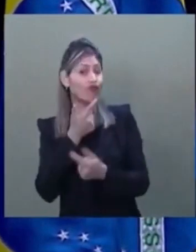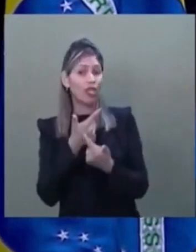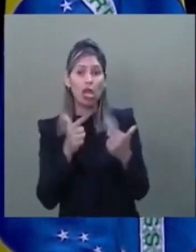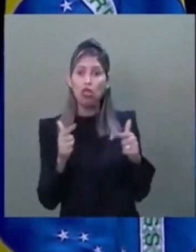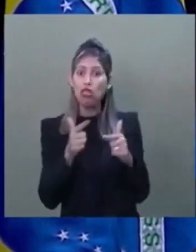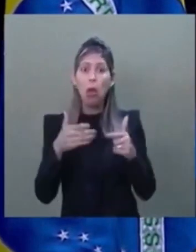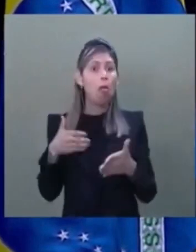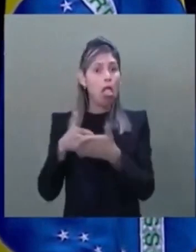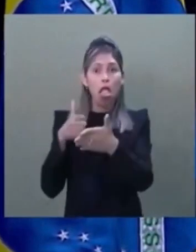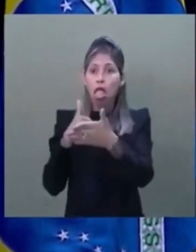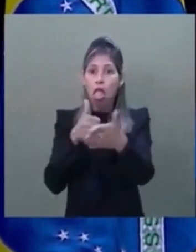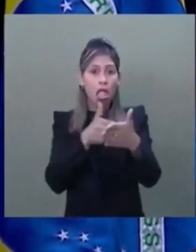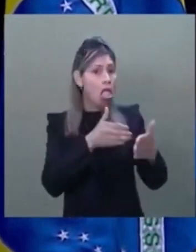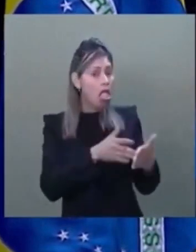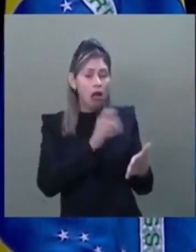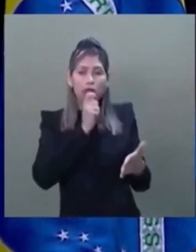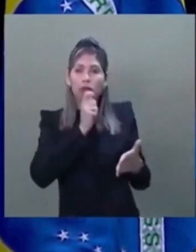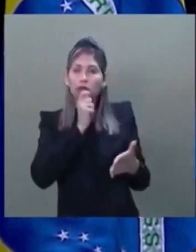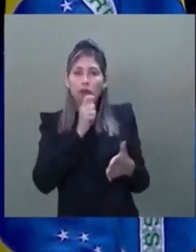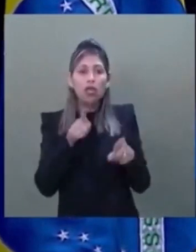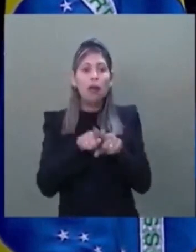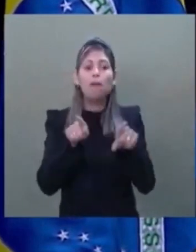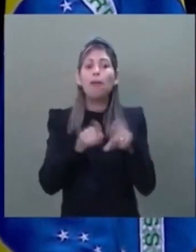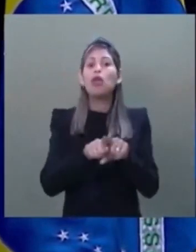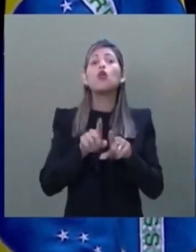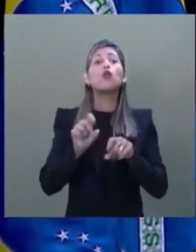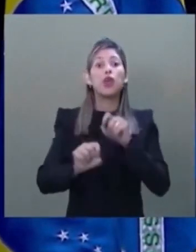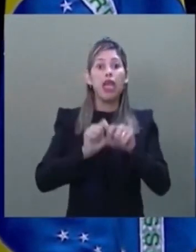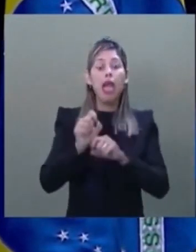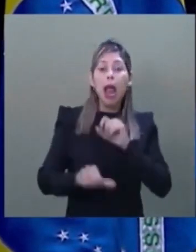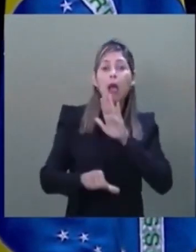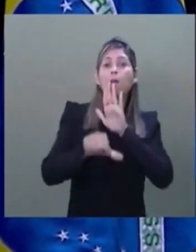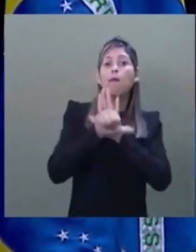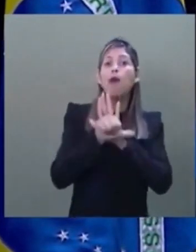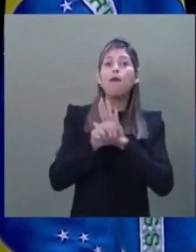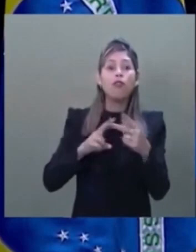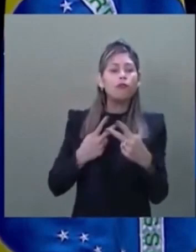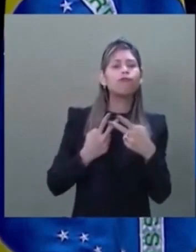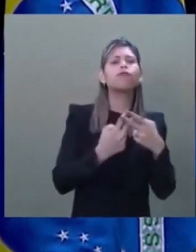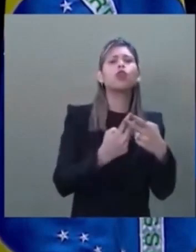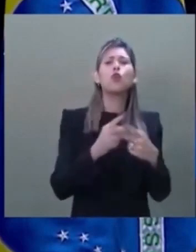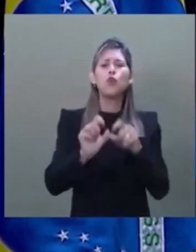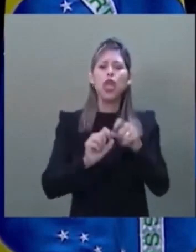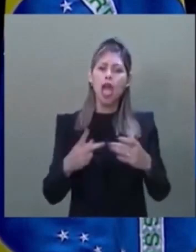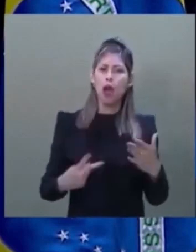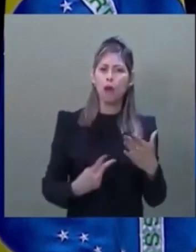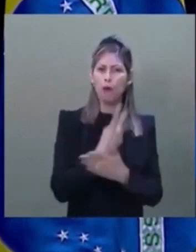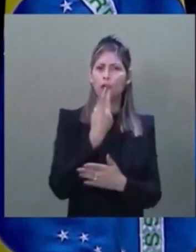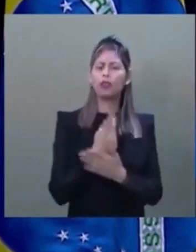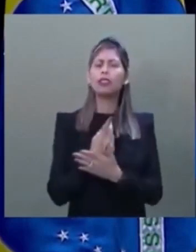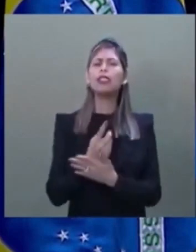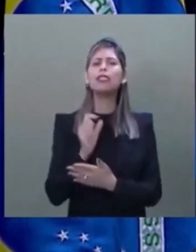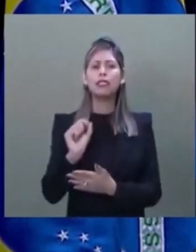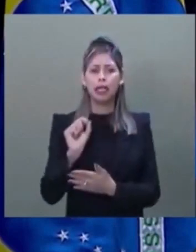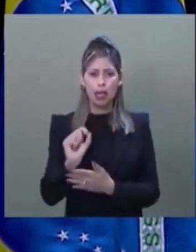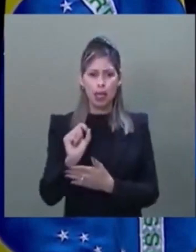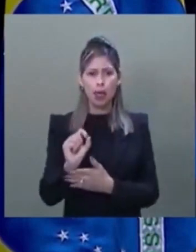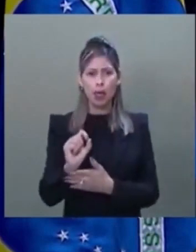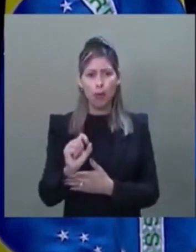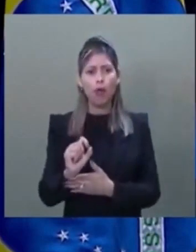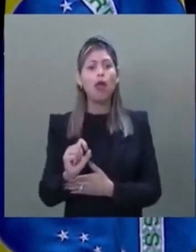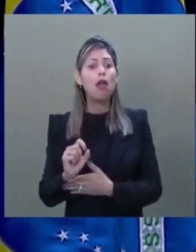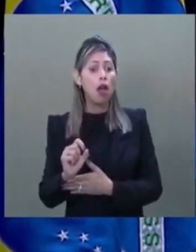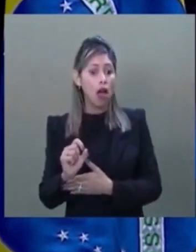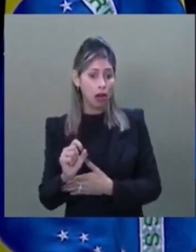impedir, coibir e reprimir os ataques conduzidos e orquestrados, diga-se de